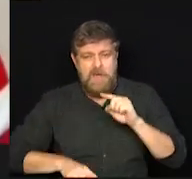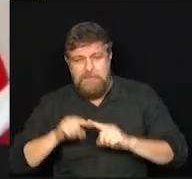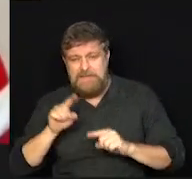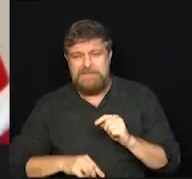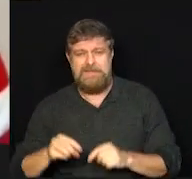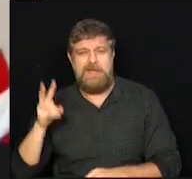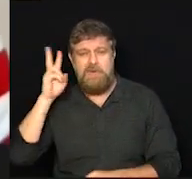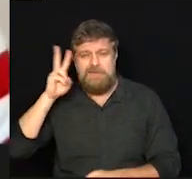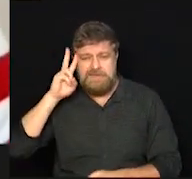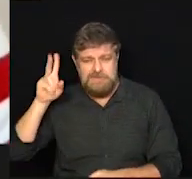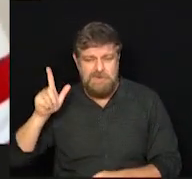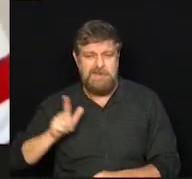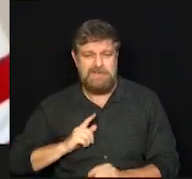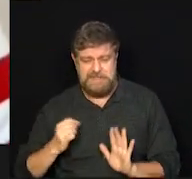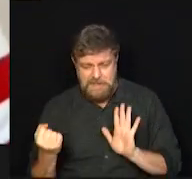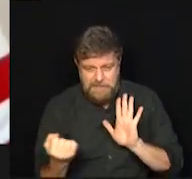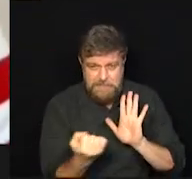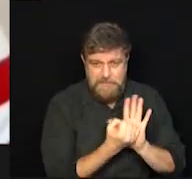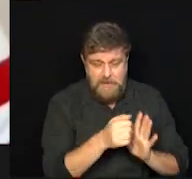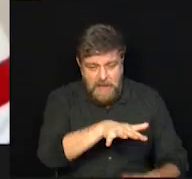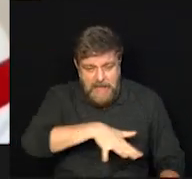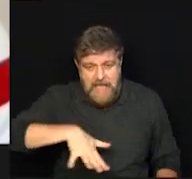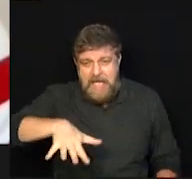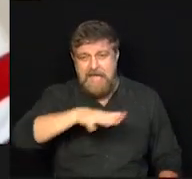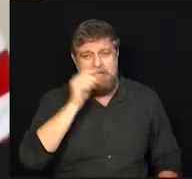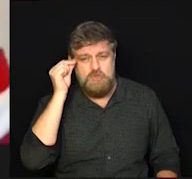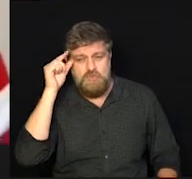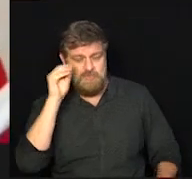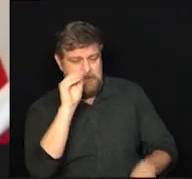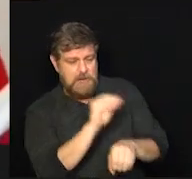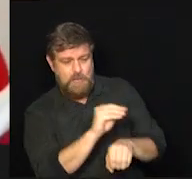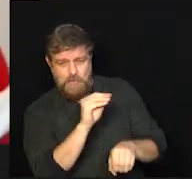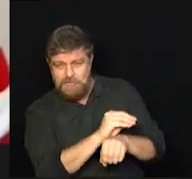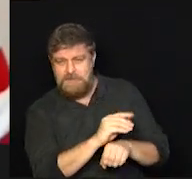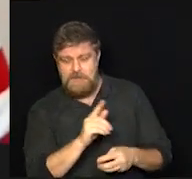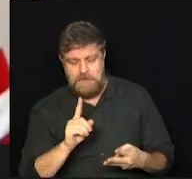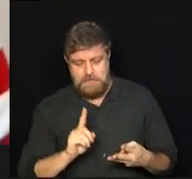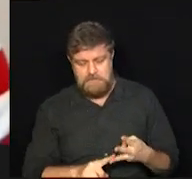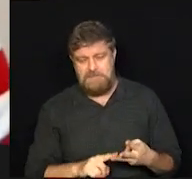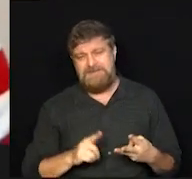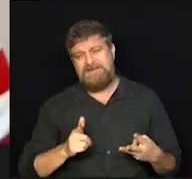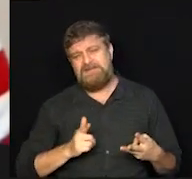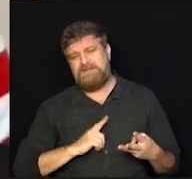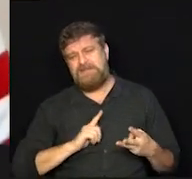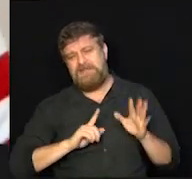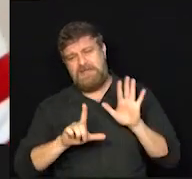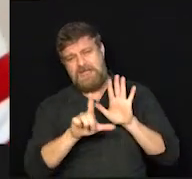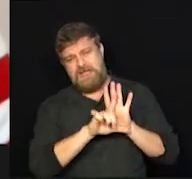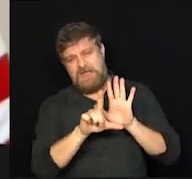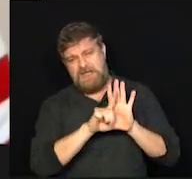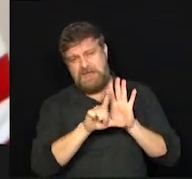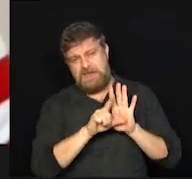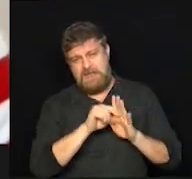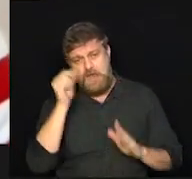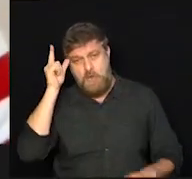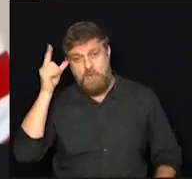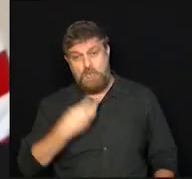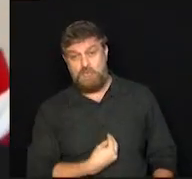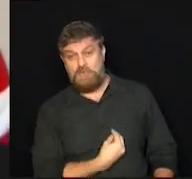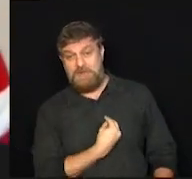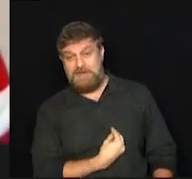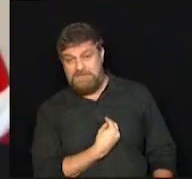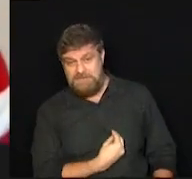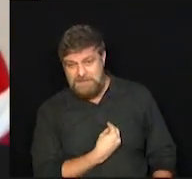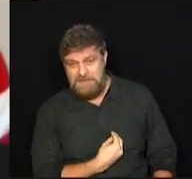tem a lei as próprias e pets e são as zonas de Preservação Cultural a gente tem a a leitura vivo Municipal